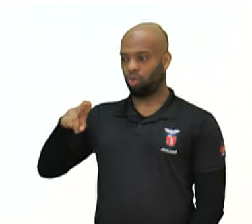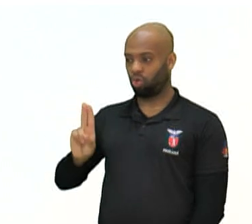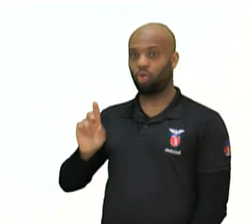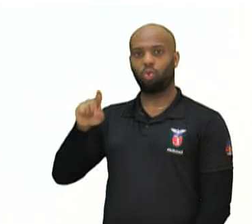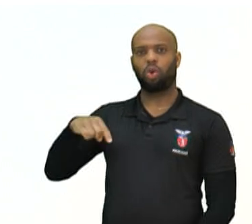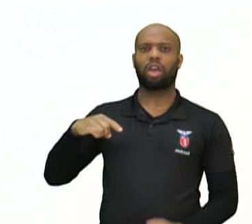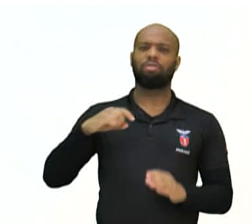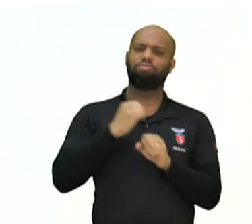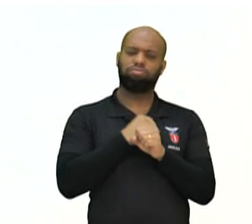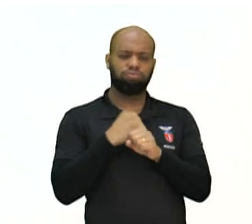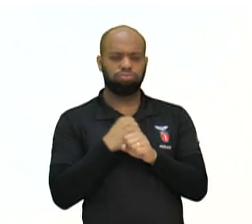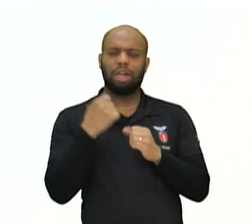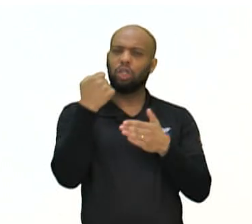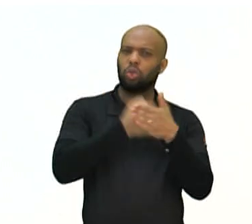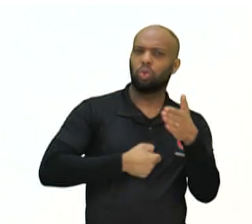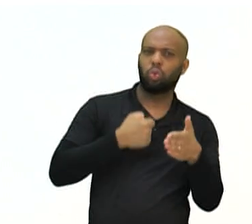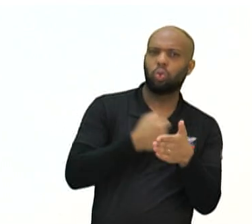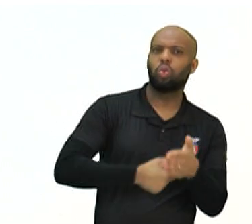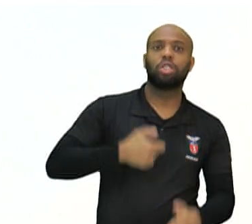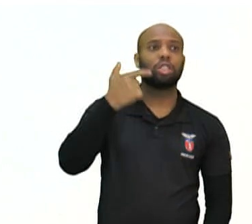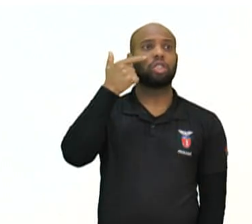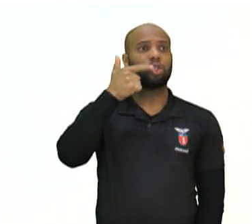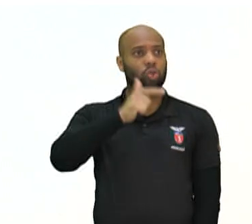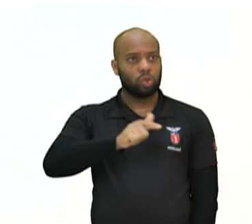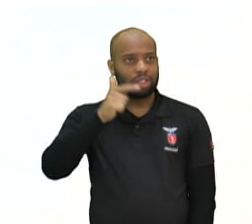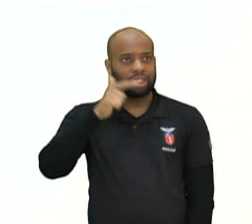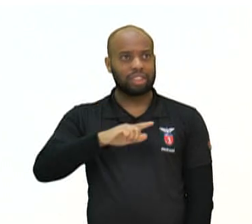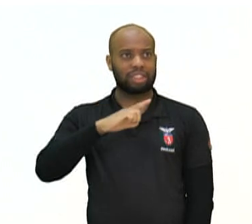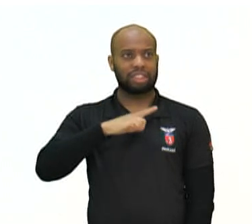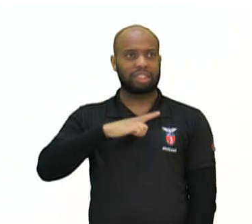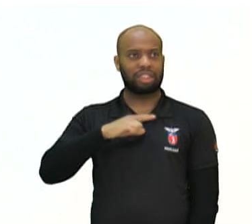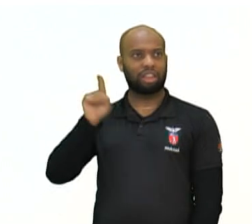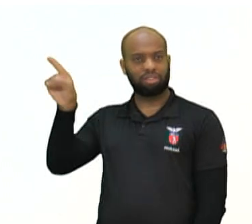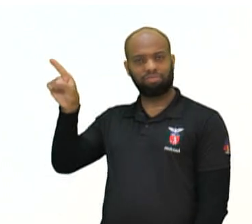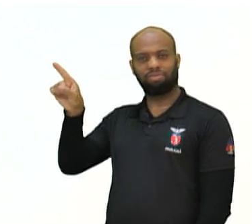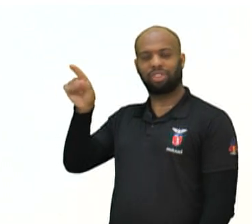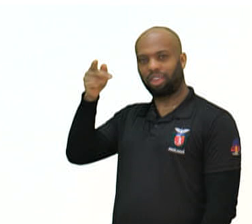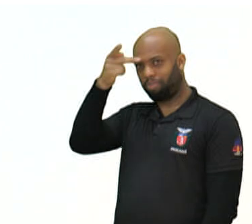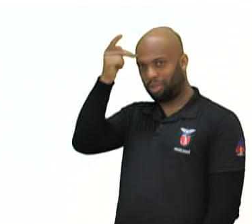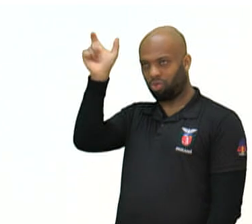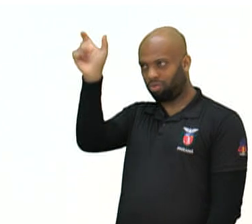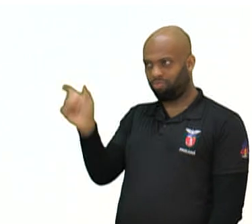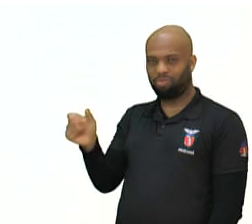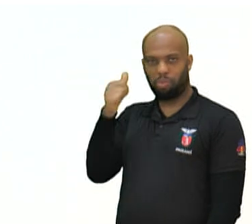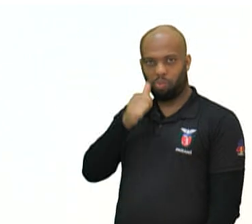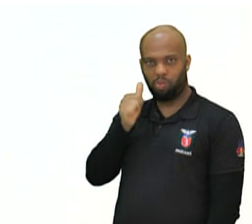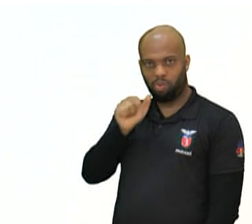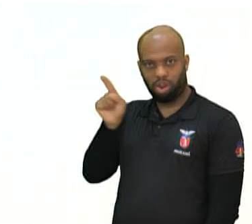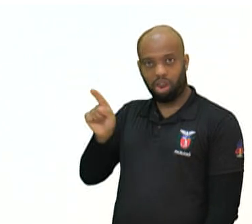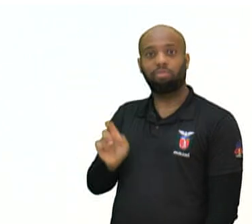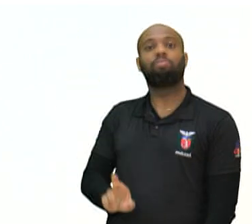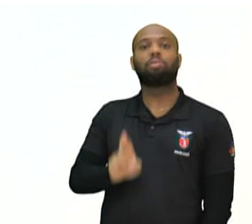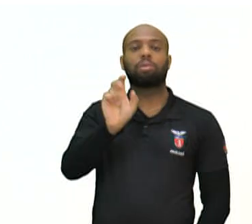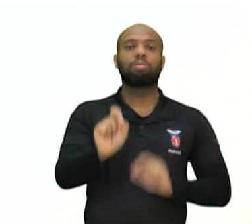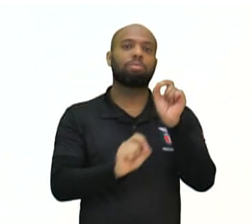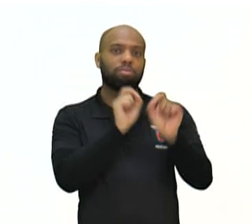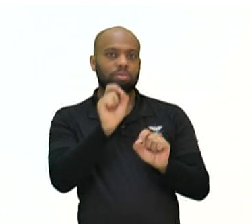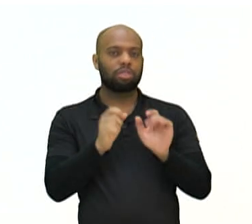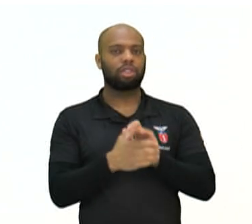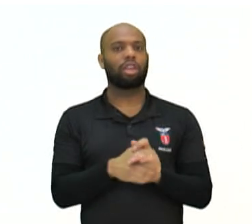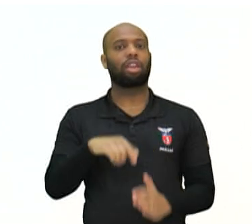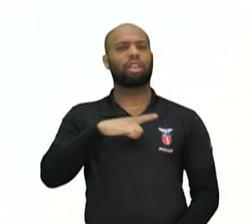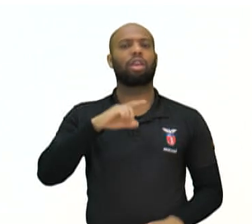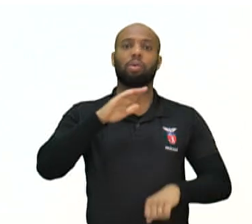lutas. As conquistas de Eleanor Roosevelt, Berta Lutz e das sufragistas representam apenas